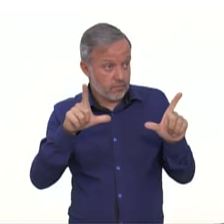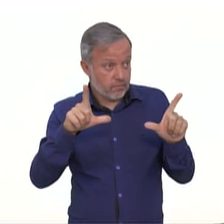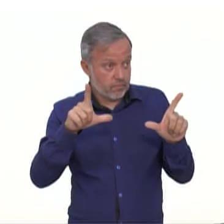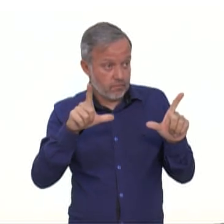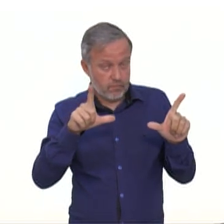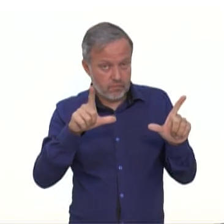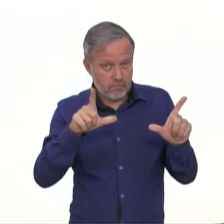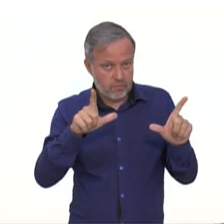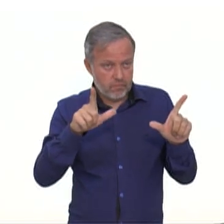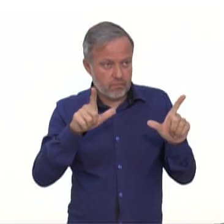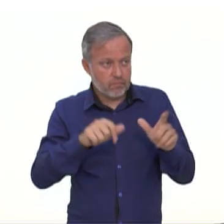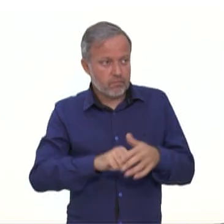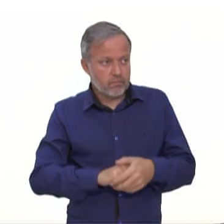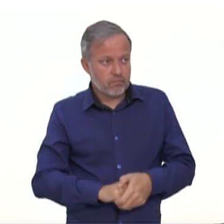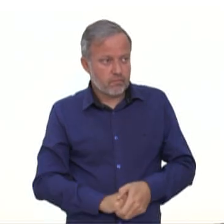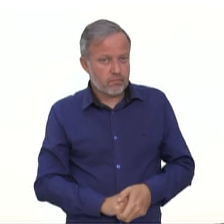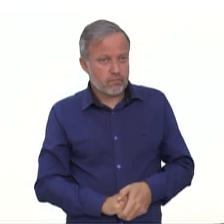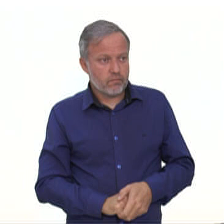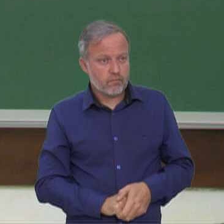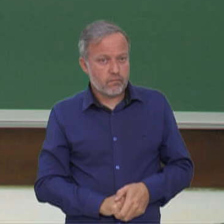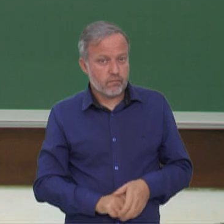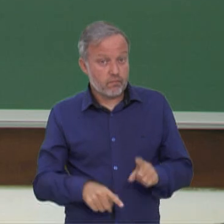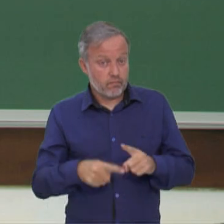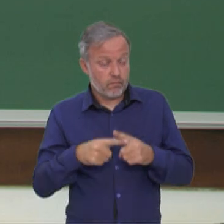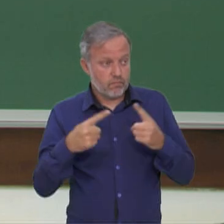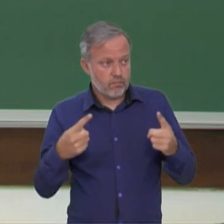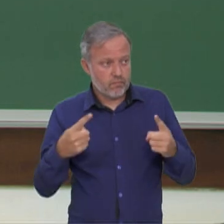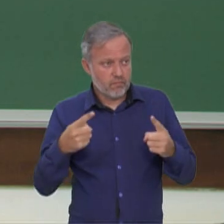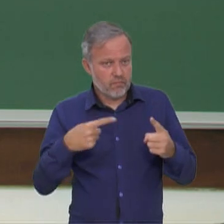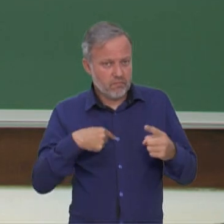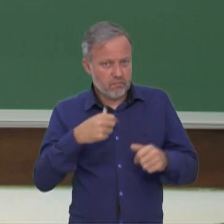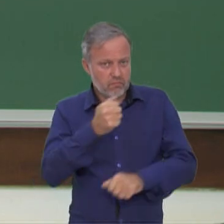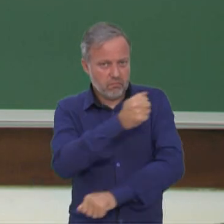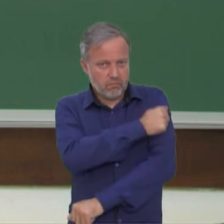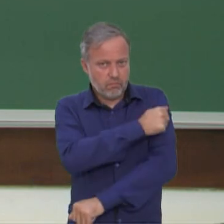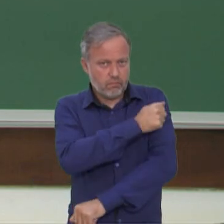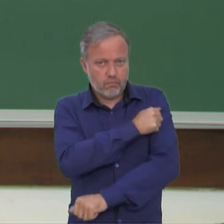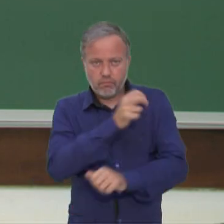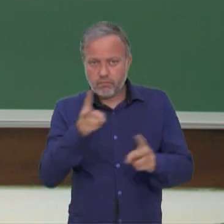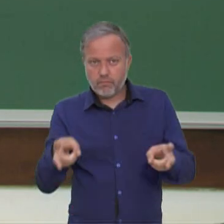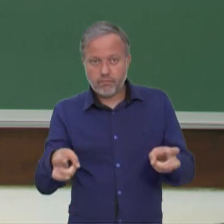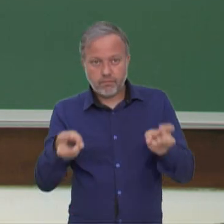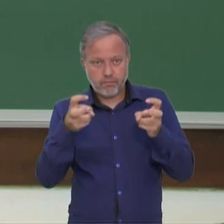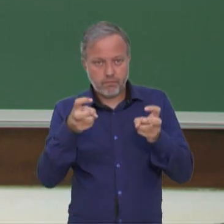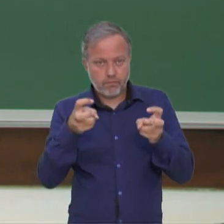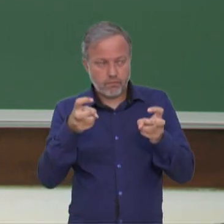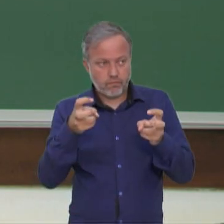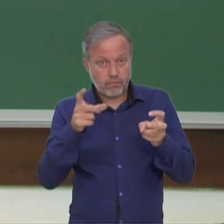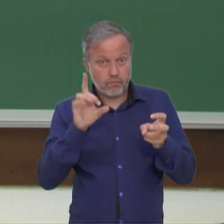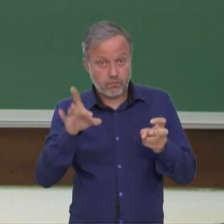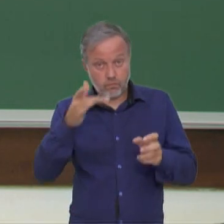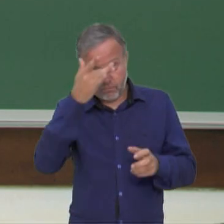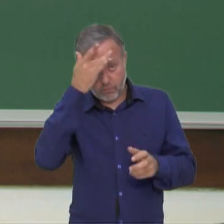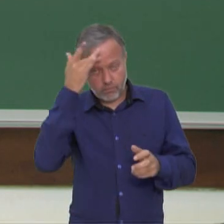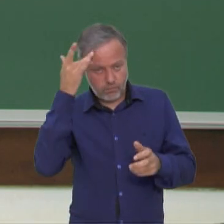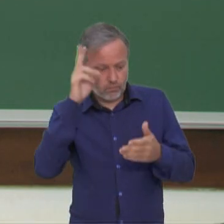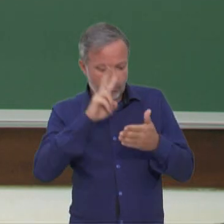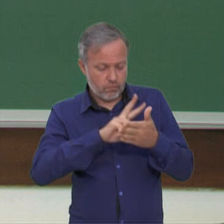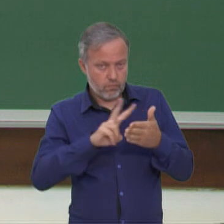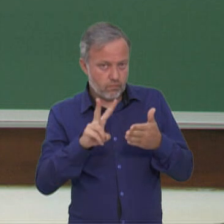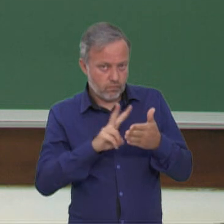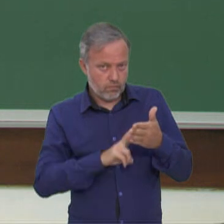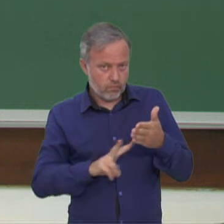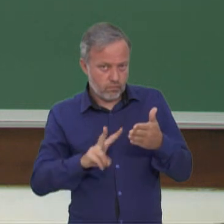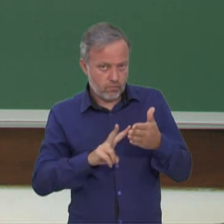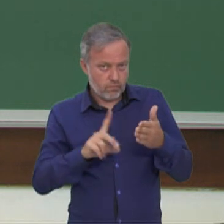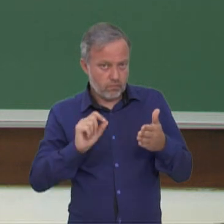muito visível, obviamente, né? Mas às vezes o aluno não percebe, só uma pessoa, né, que vai reler, que vai ver com